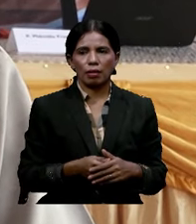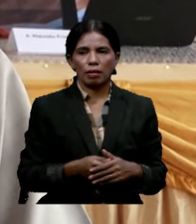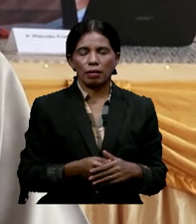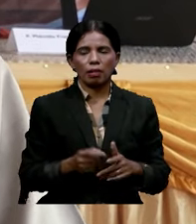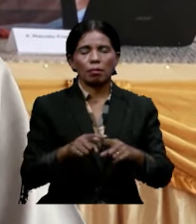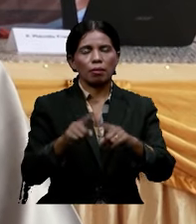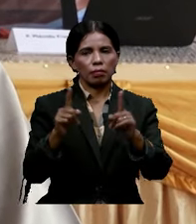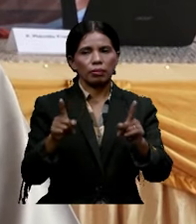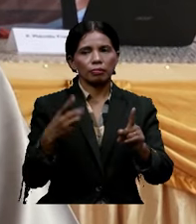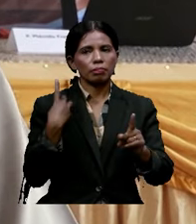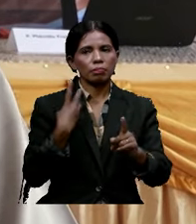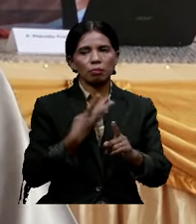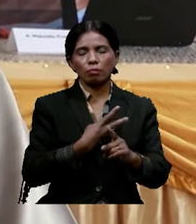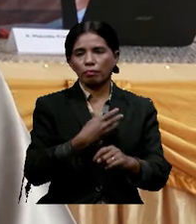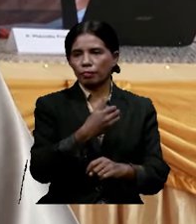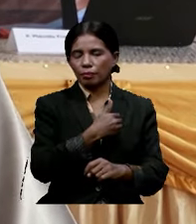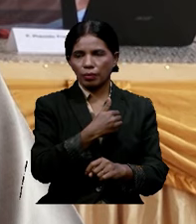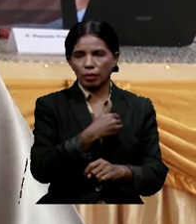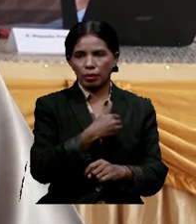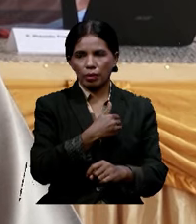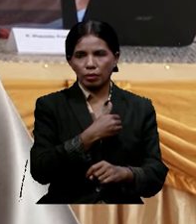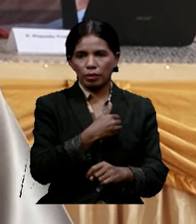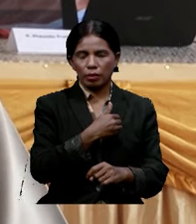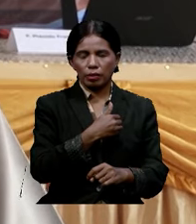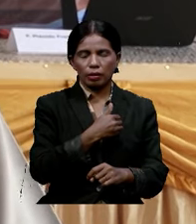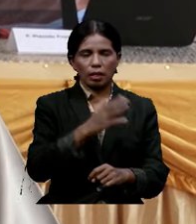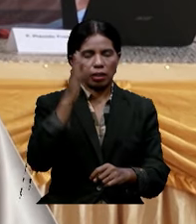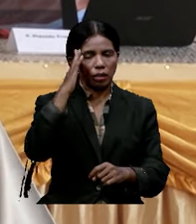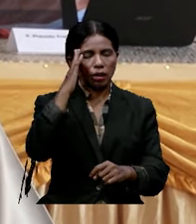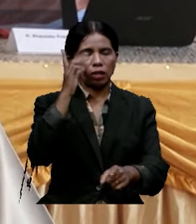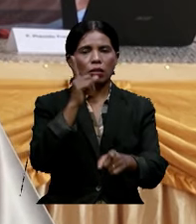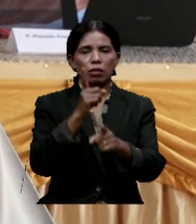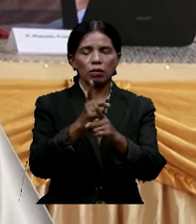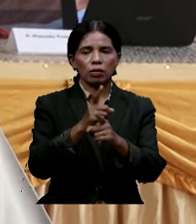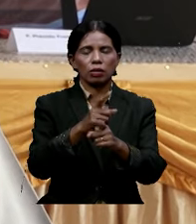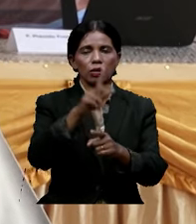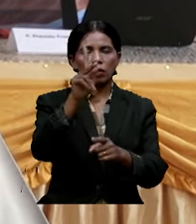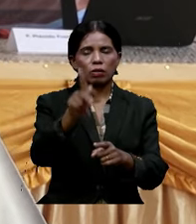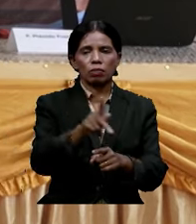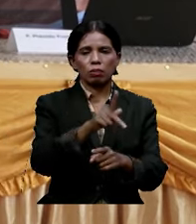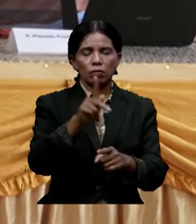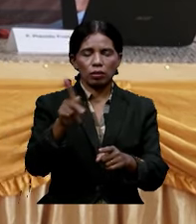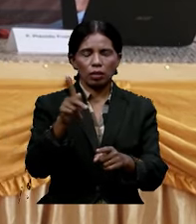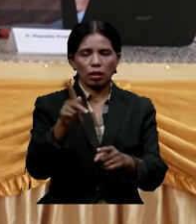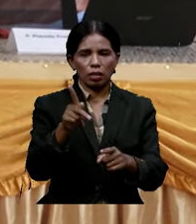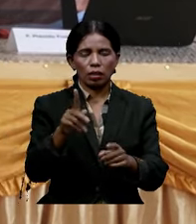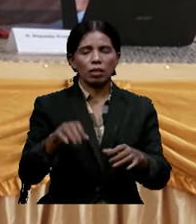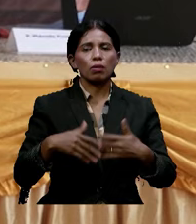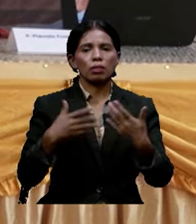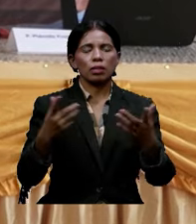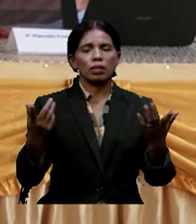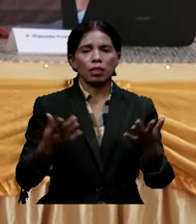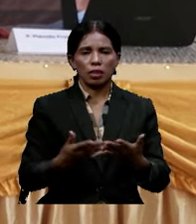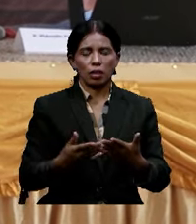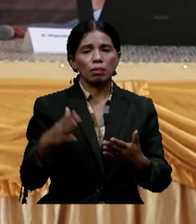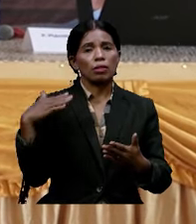maybe ita sidau ka asida kumung a lolos cruz nini significado sai no e va joven sira hano